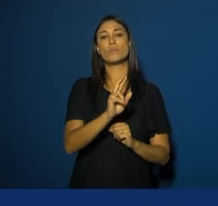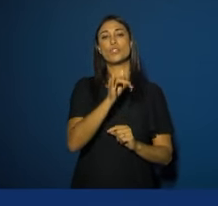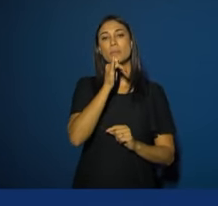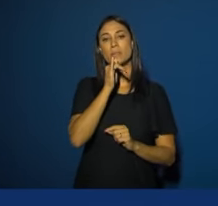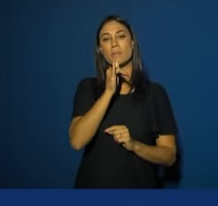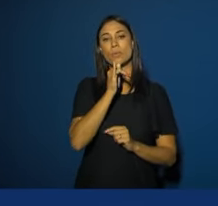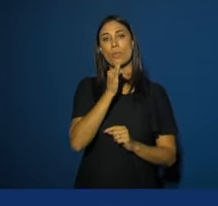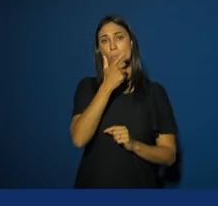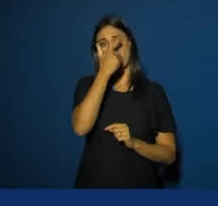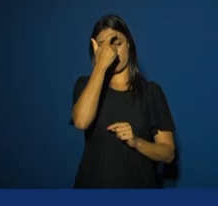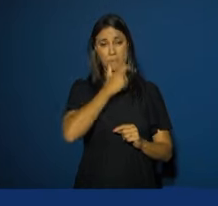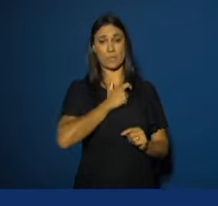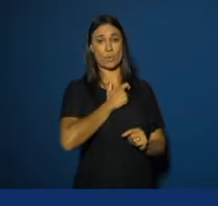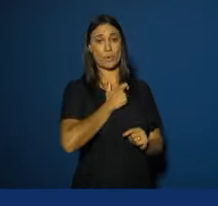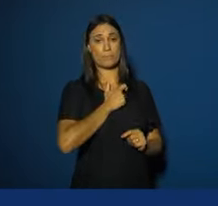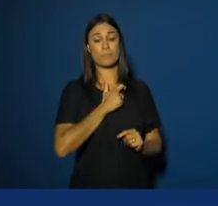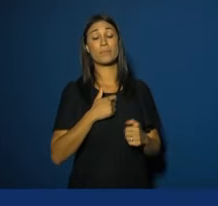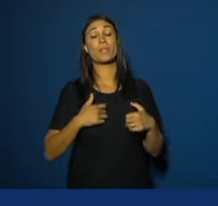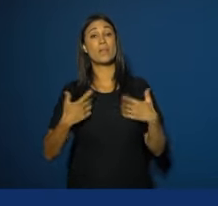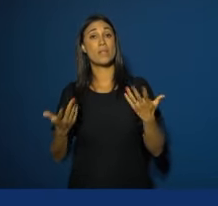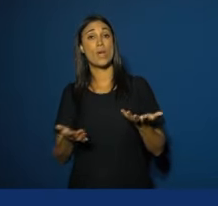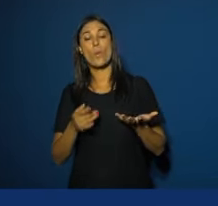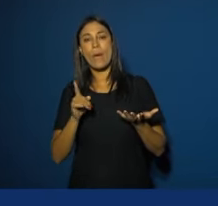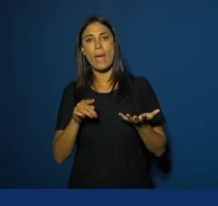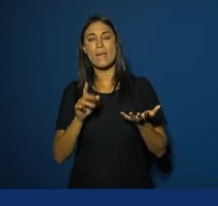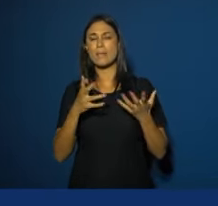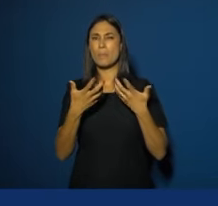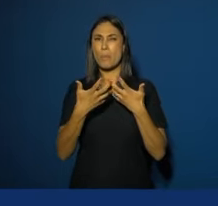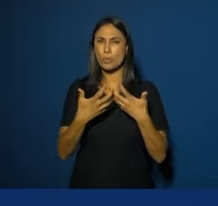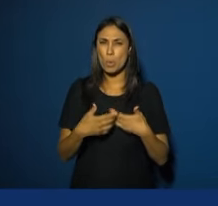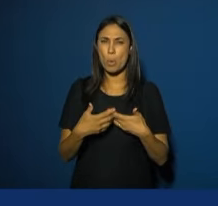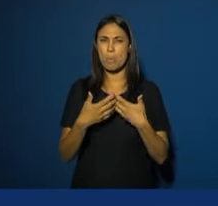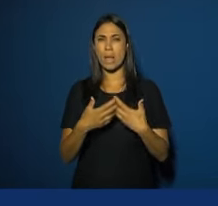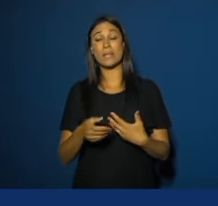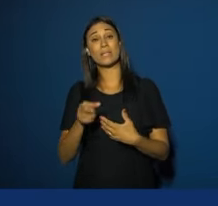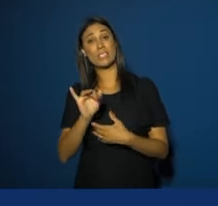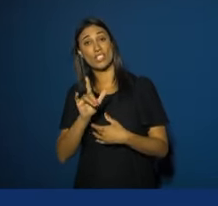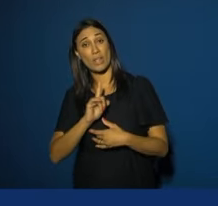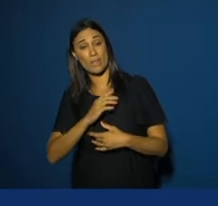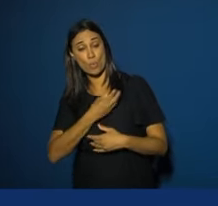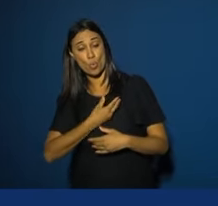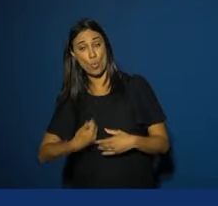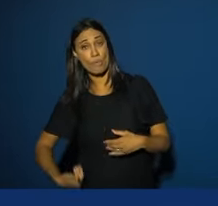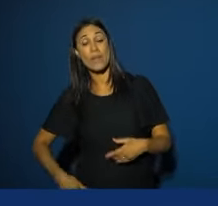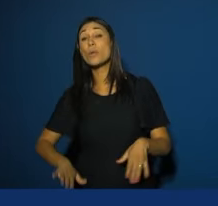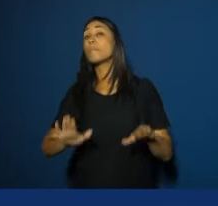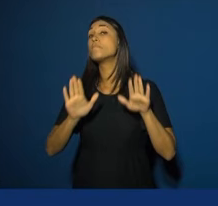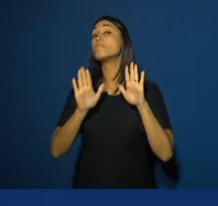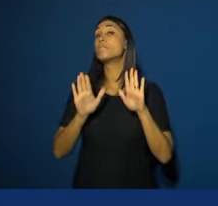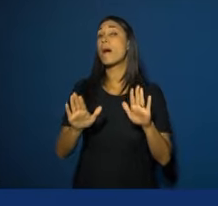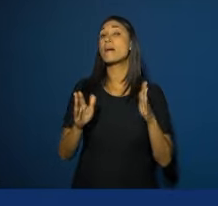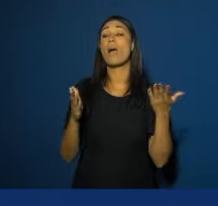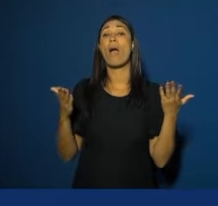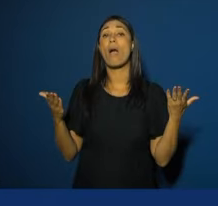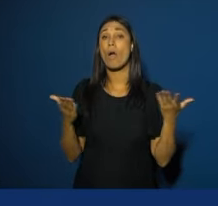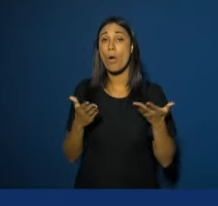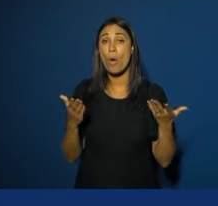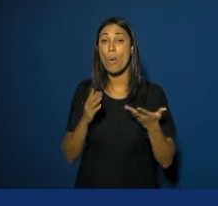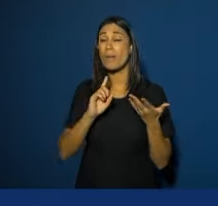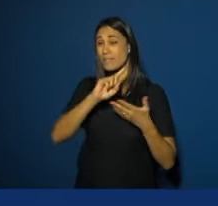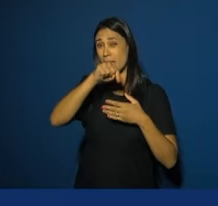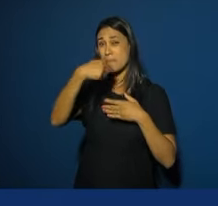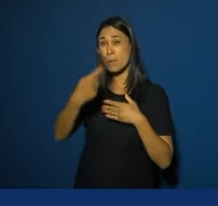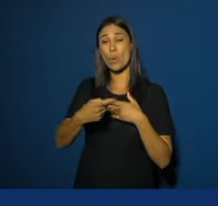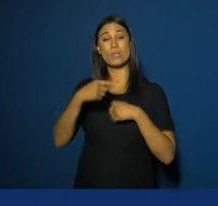CPF então é uma coisa é sempre complexa para quem já esteve em governo mas agora depois de passar desse